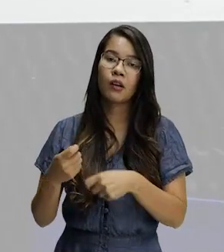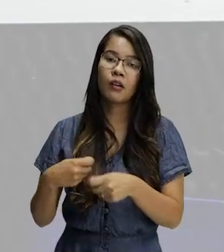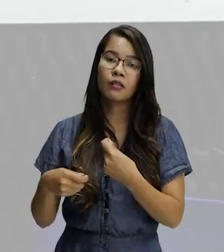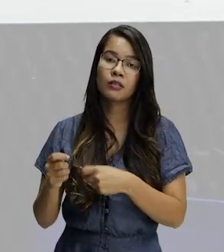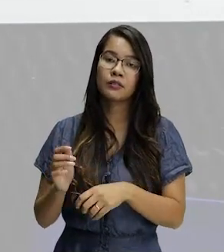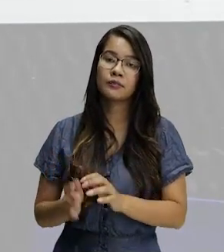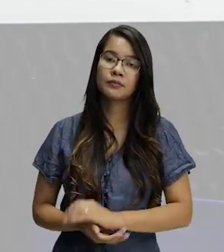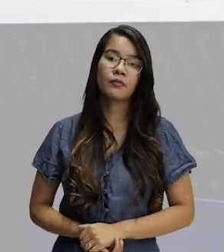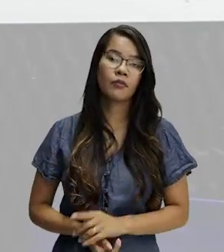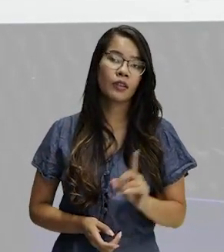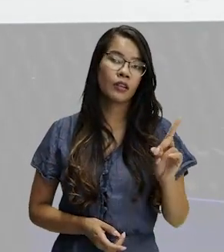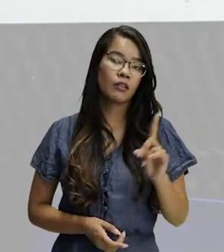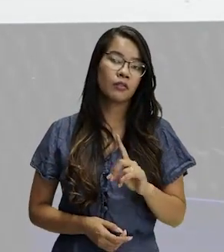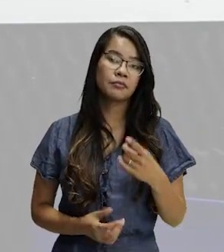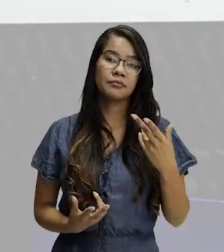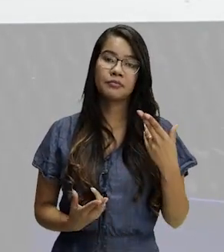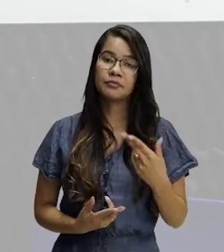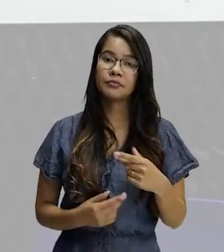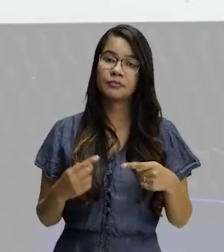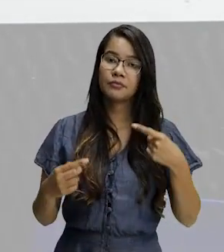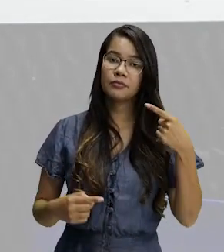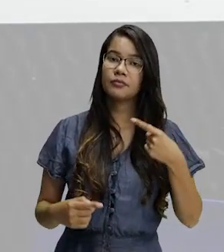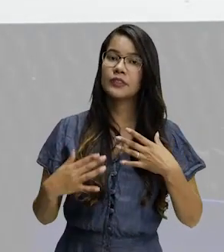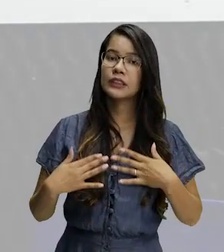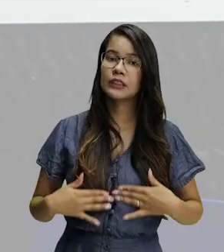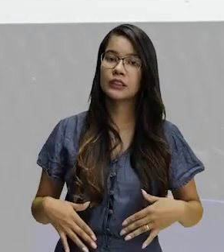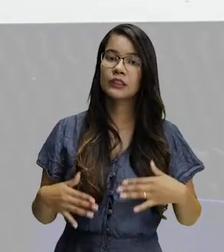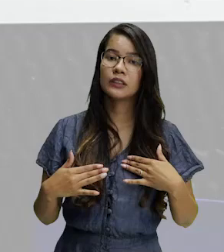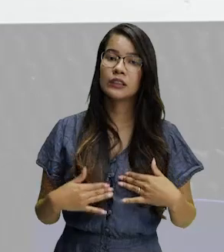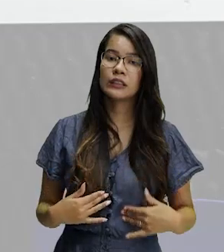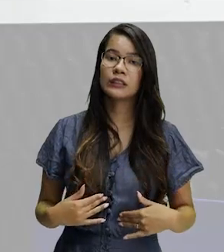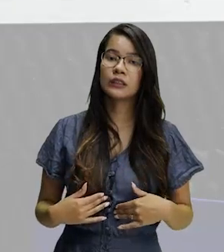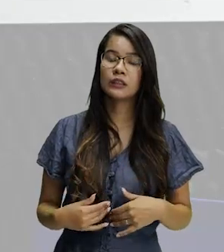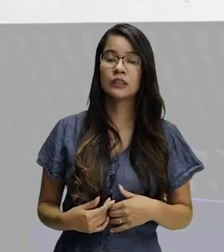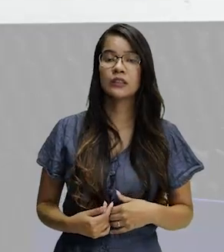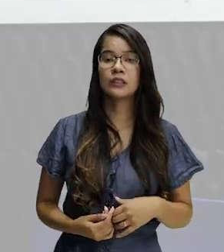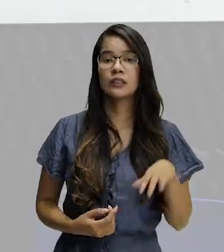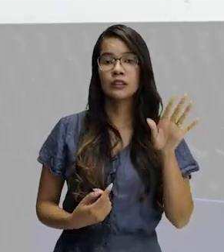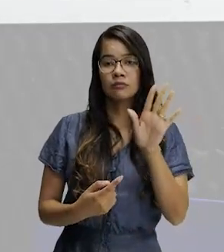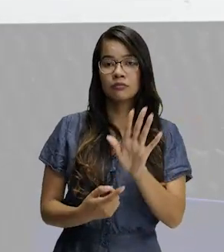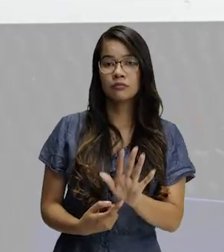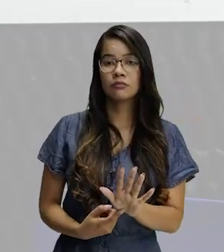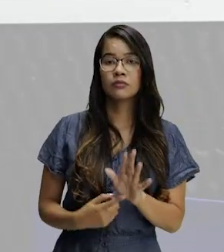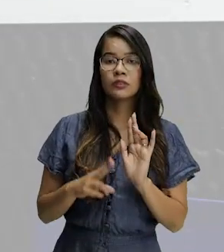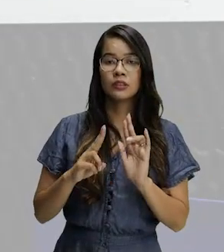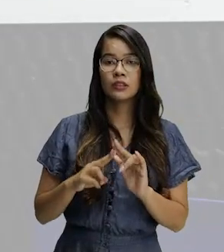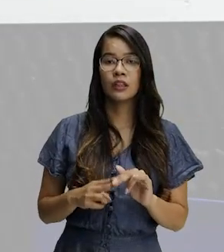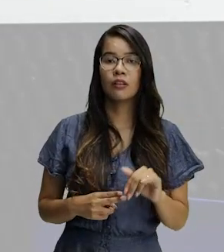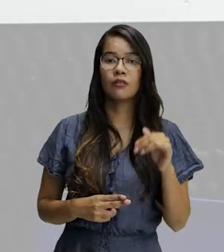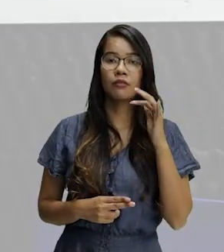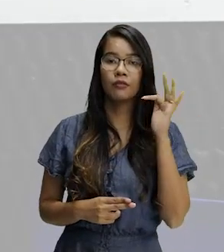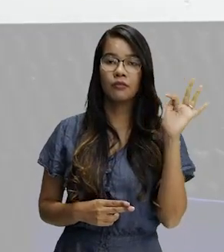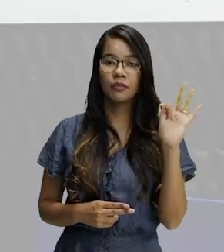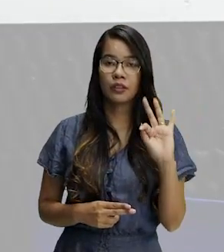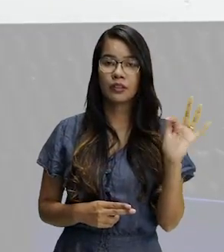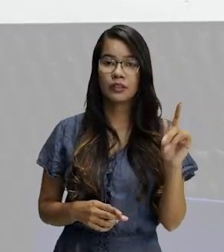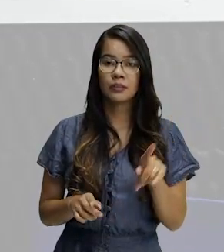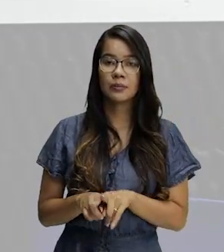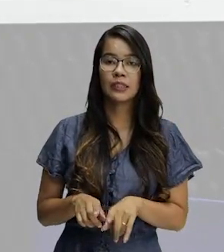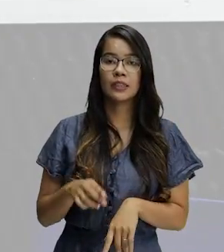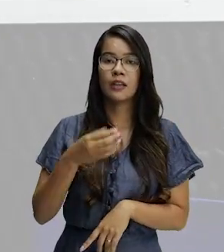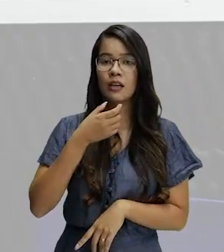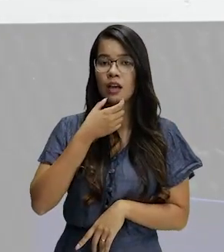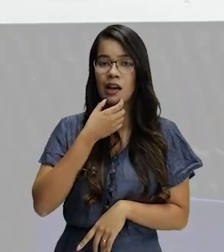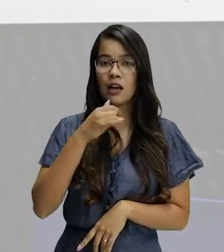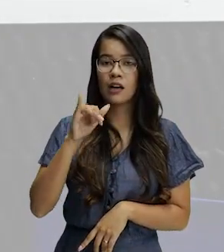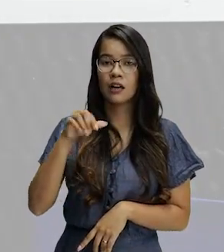Nem mesmo a política de apaziguamento proposto pela França e pela Inglaterra, que de certa forma acabou